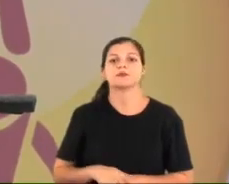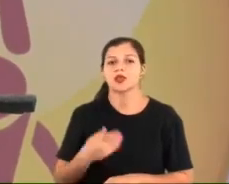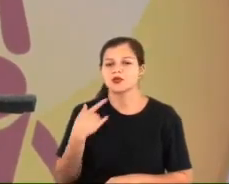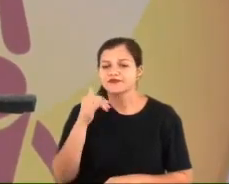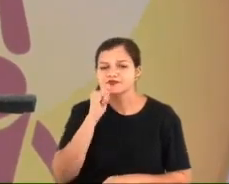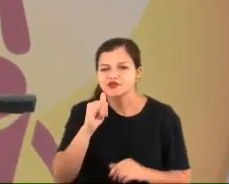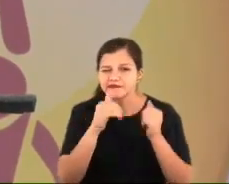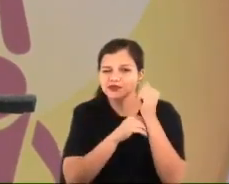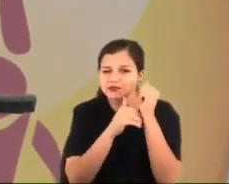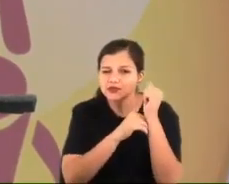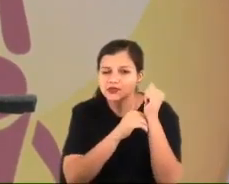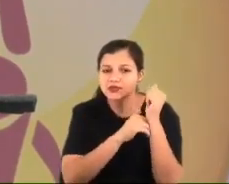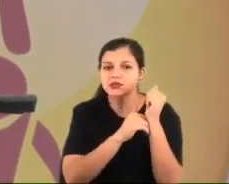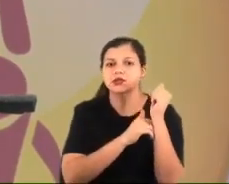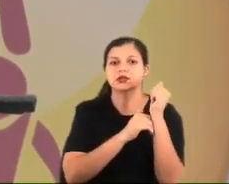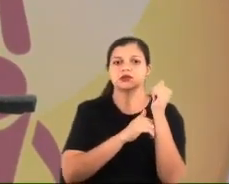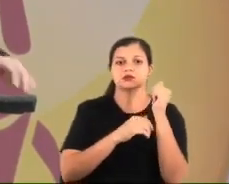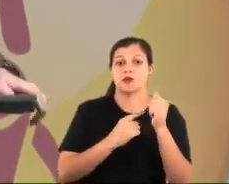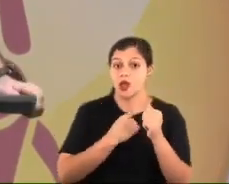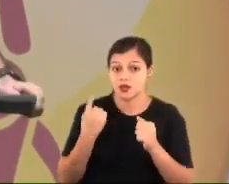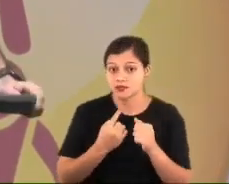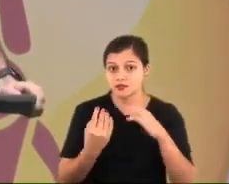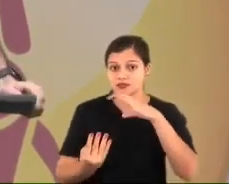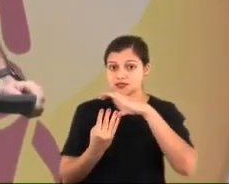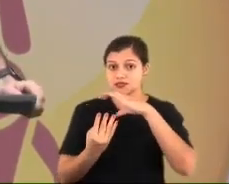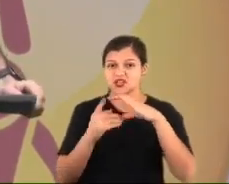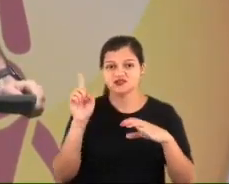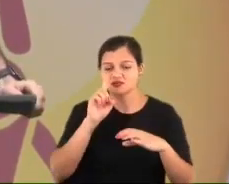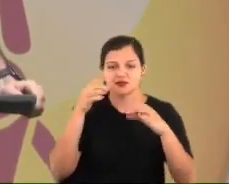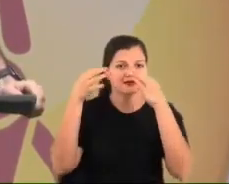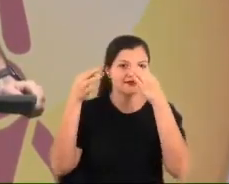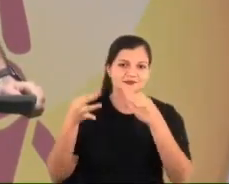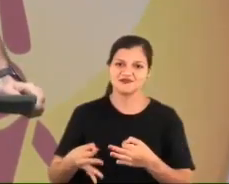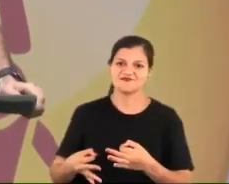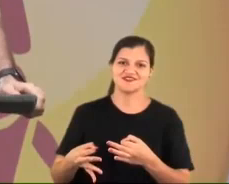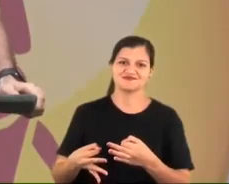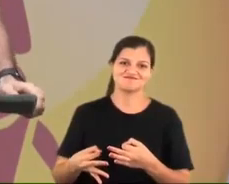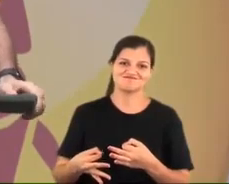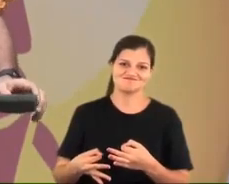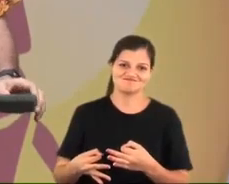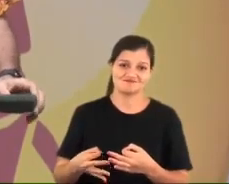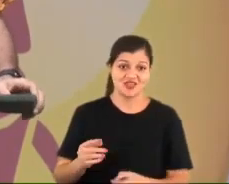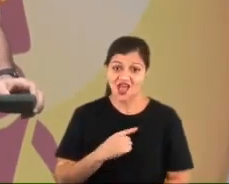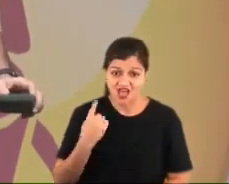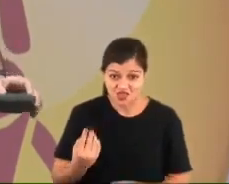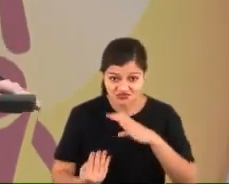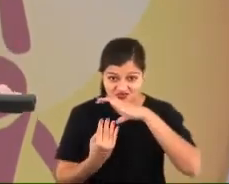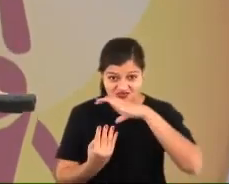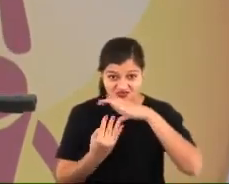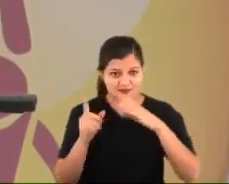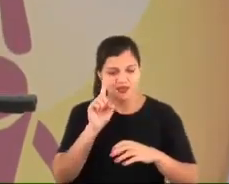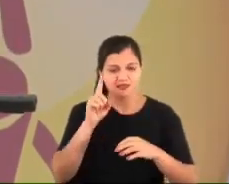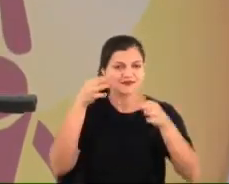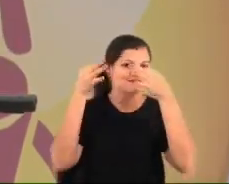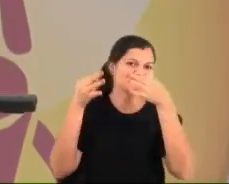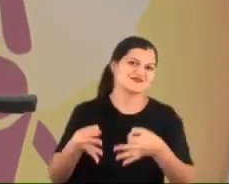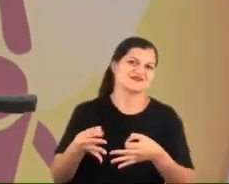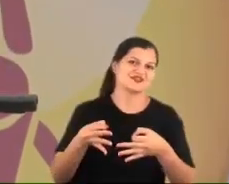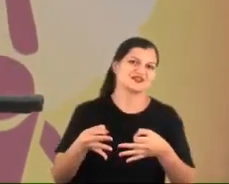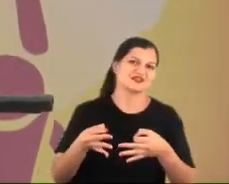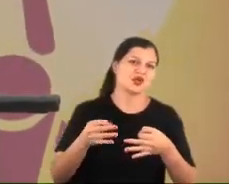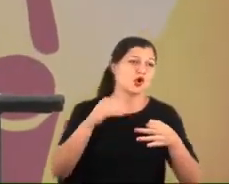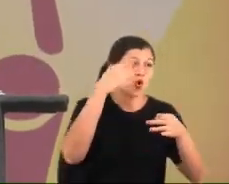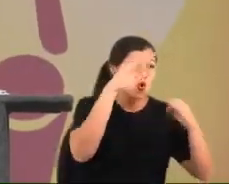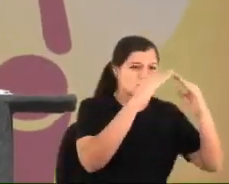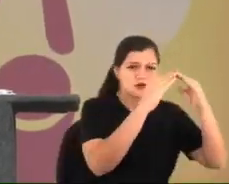pasma com isso. A nossa igreja não é perfeita. A nossa igreja não é perfeita. Assim como nenhuma igreja